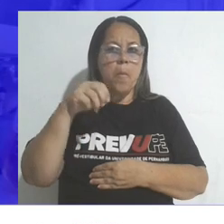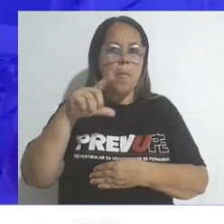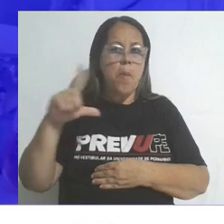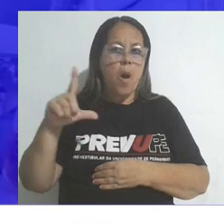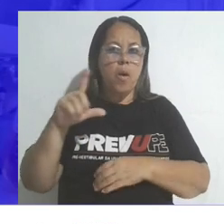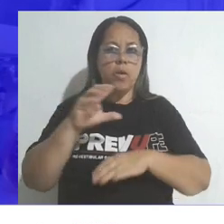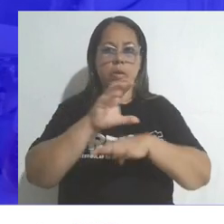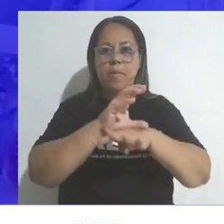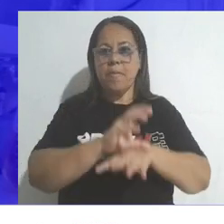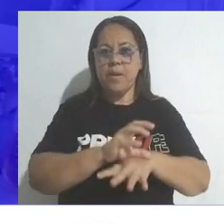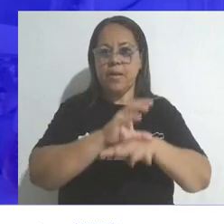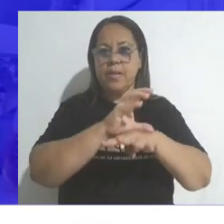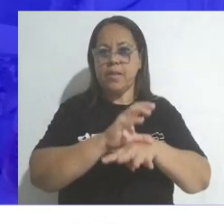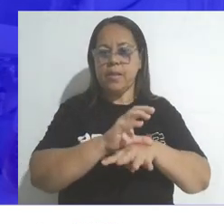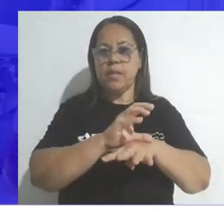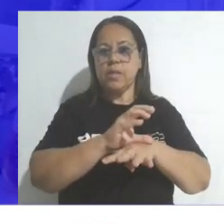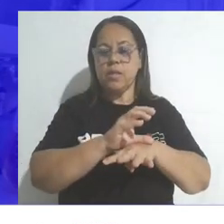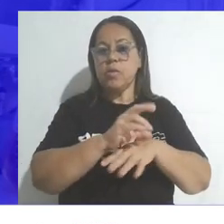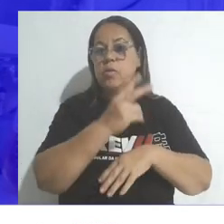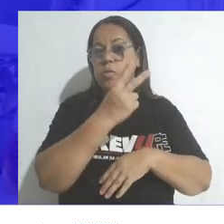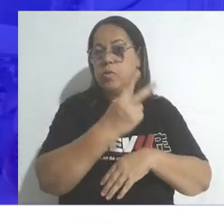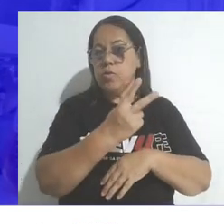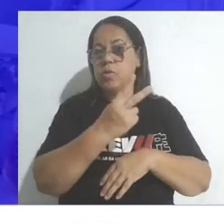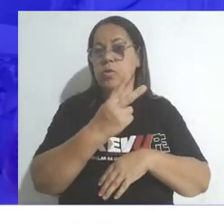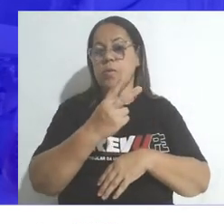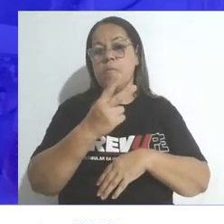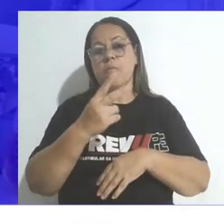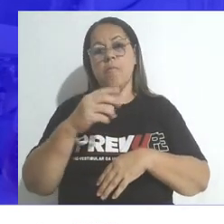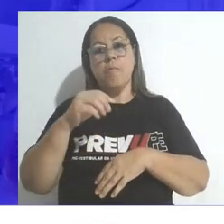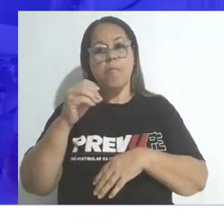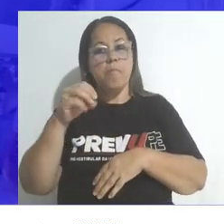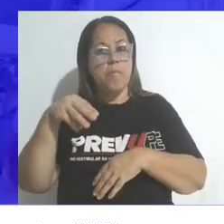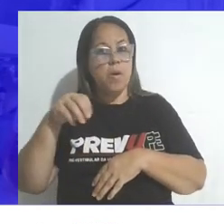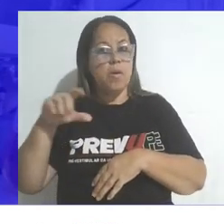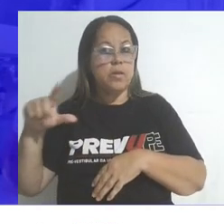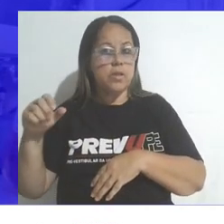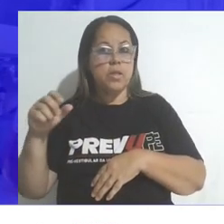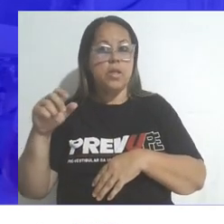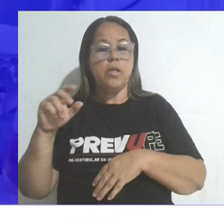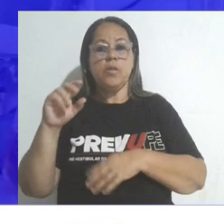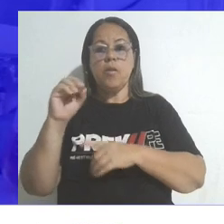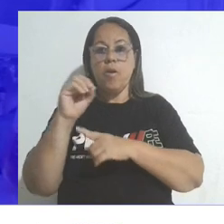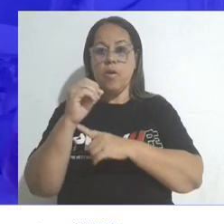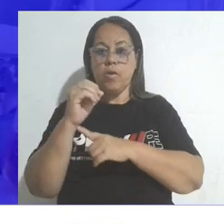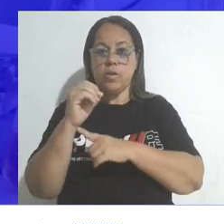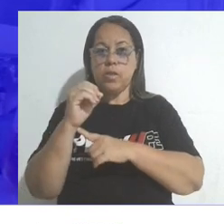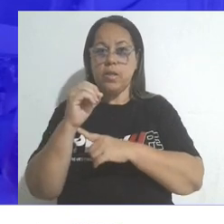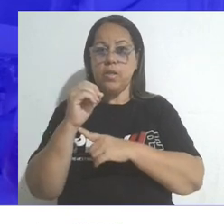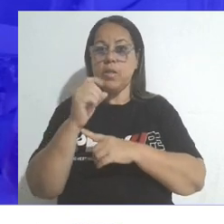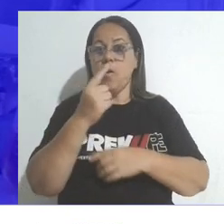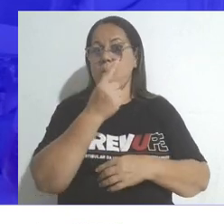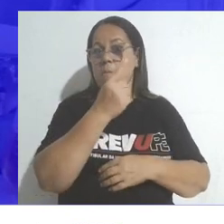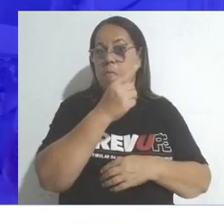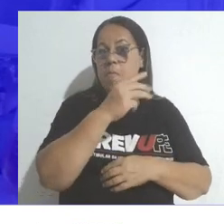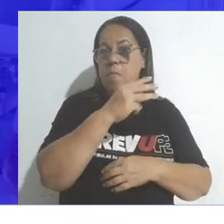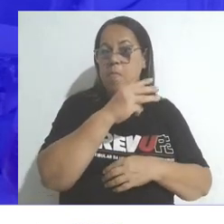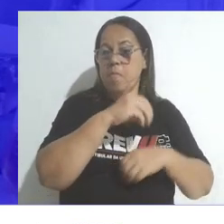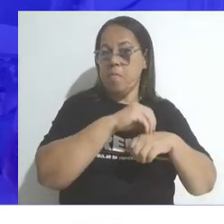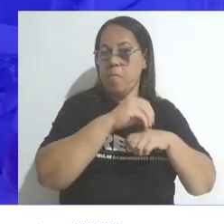metano reagirá com 2 moles de oxigênio, formando 1 mol de dióxido de carbono e 2 moles de